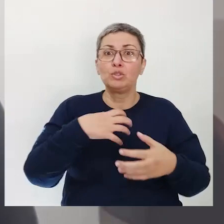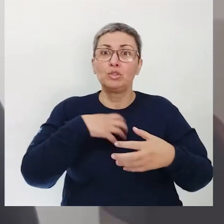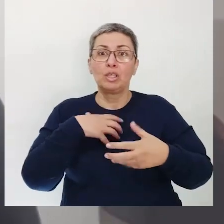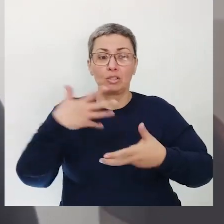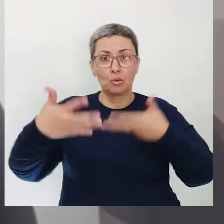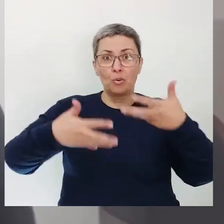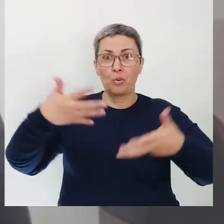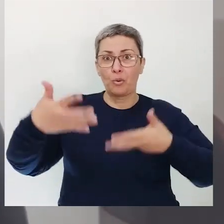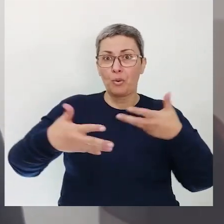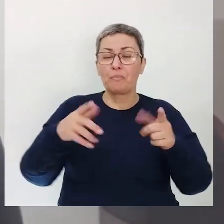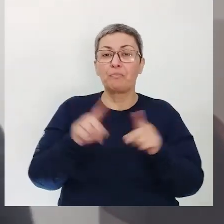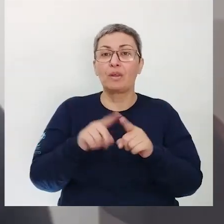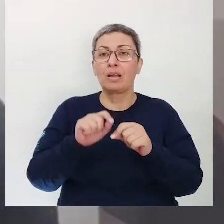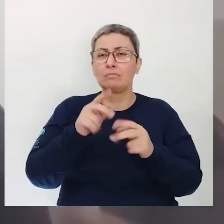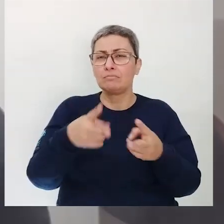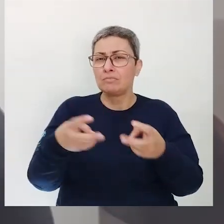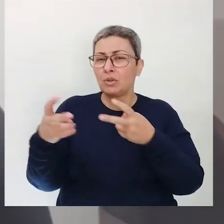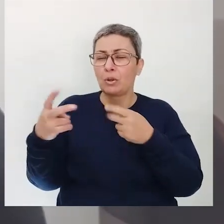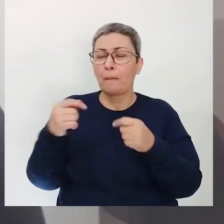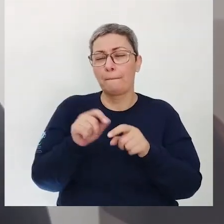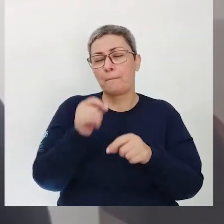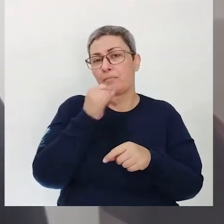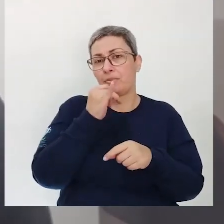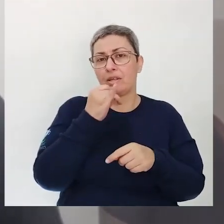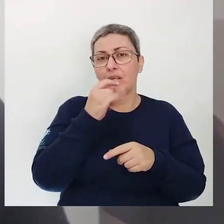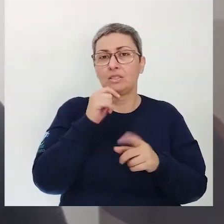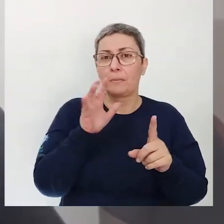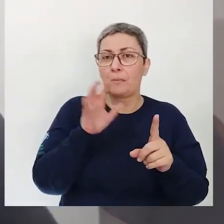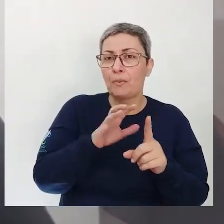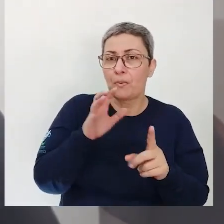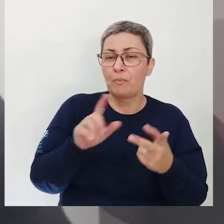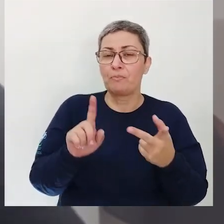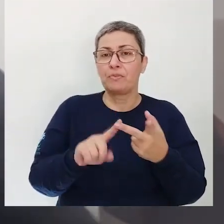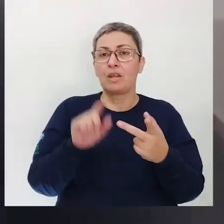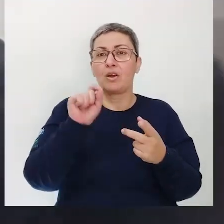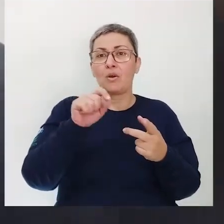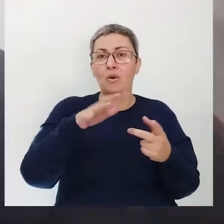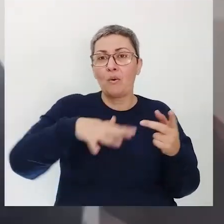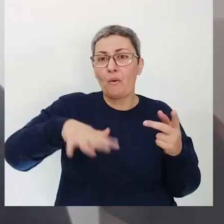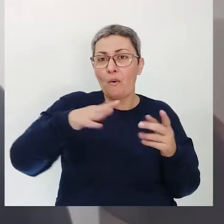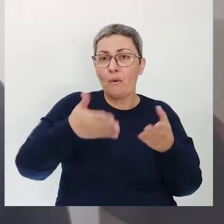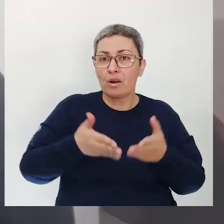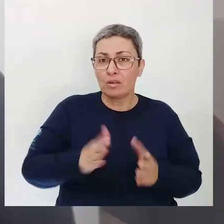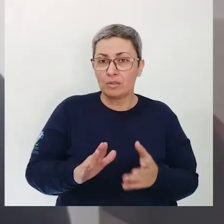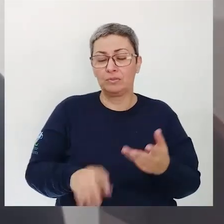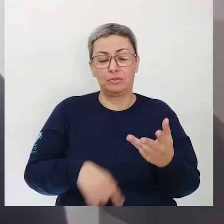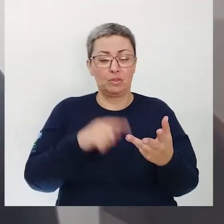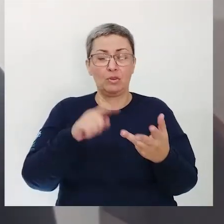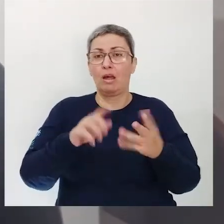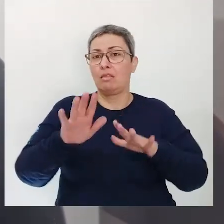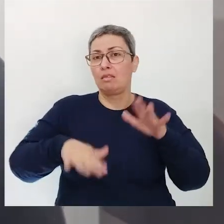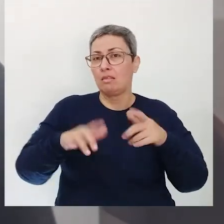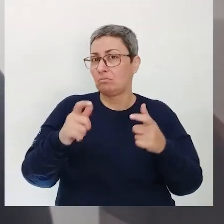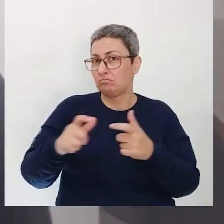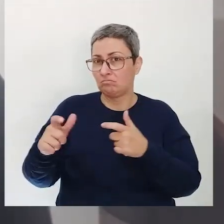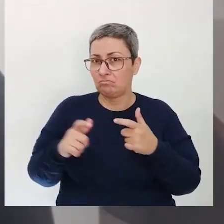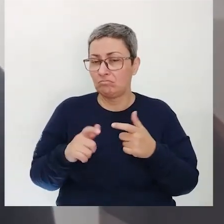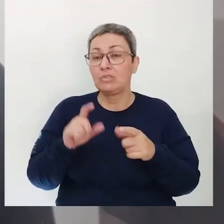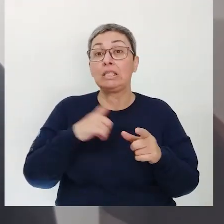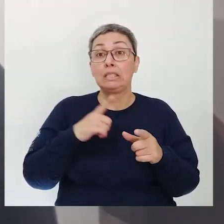falar, ok? Perceberam? São vários fatores, né? Essas influências, a regionalidade, dependendo